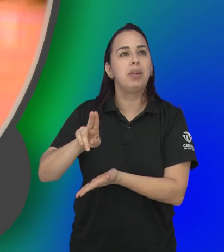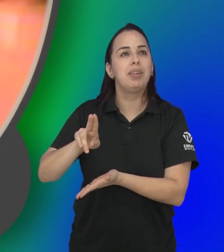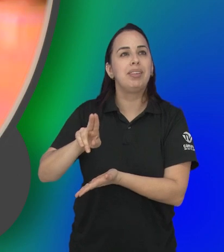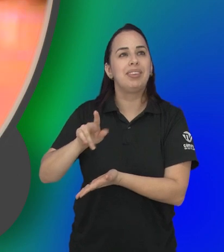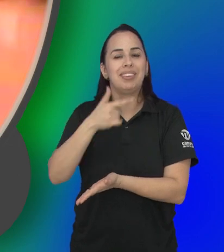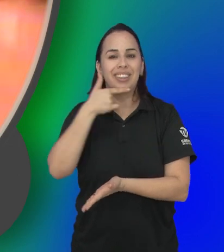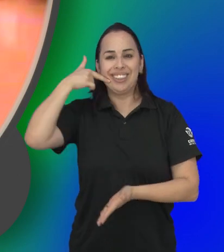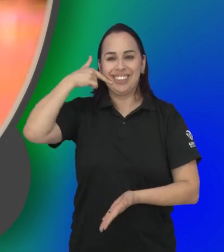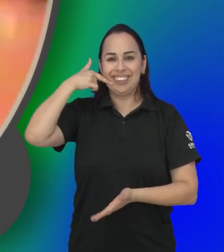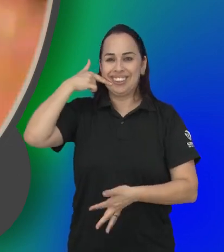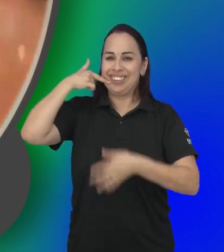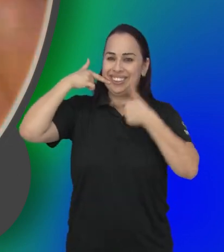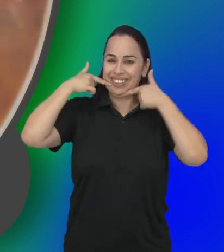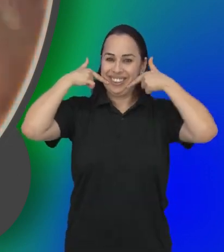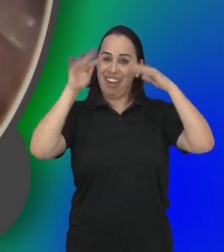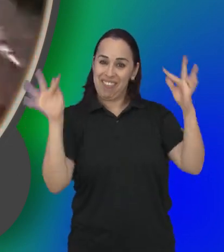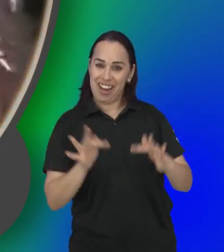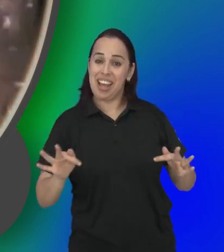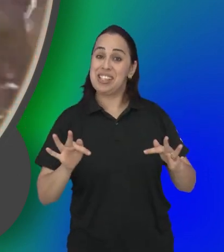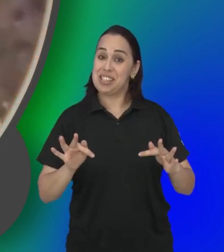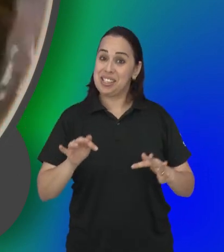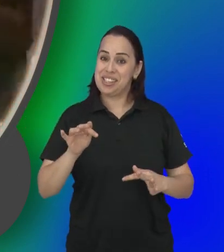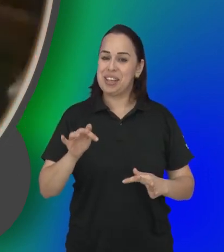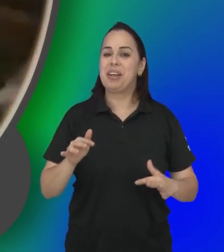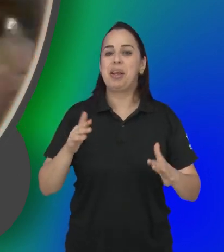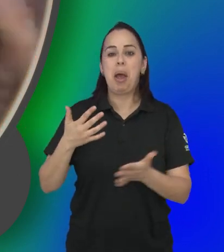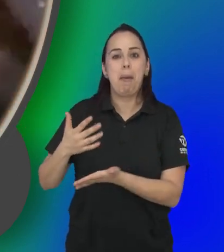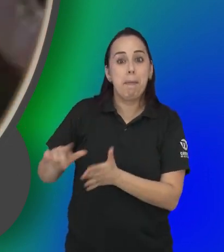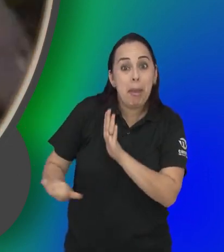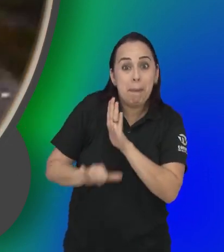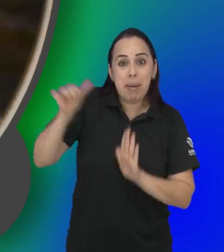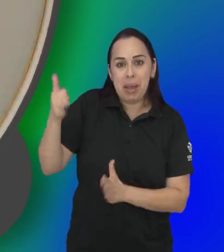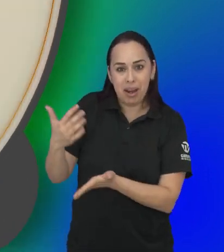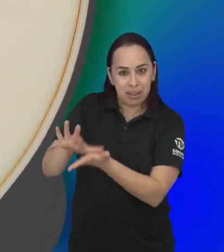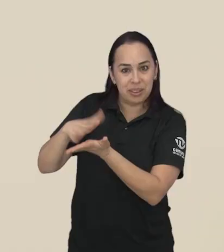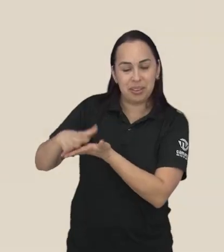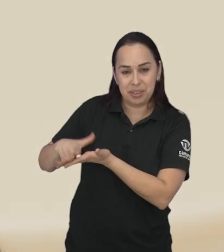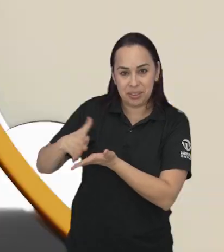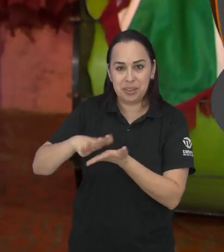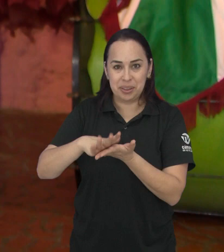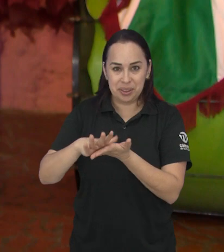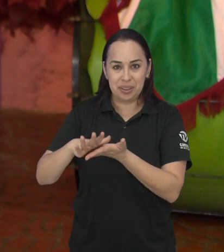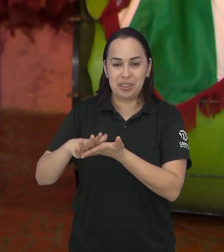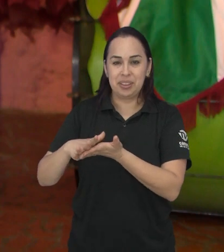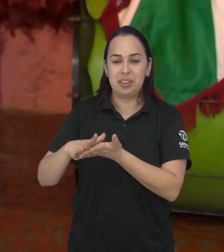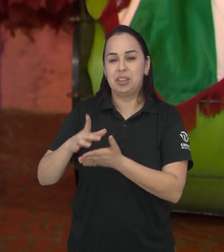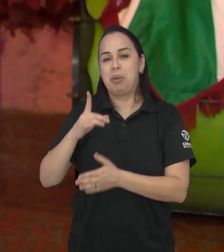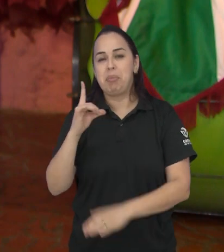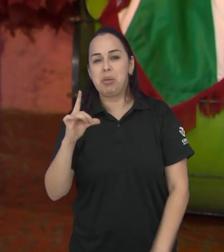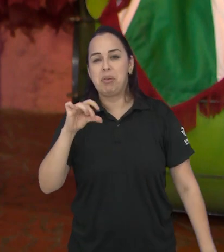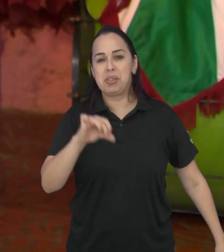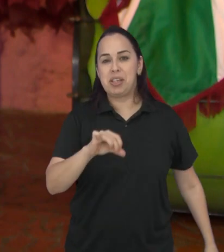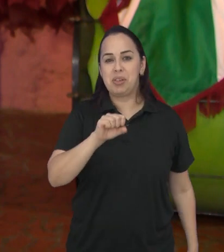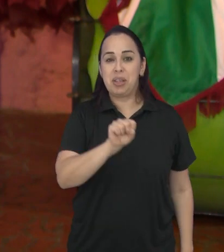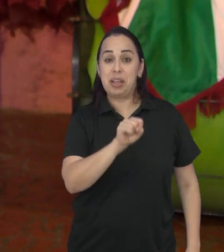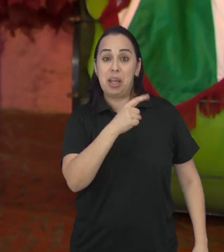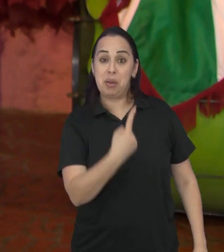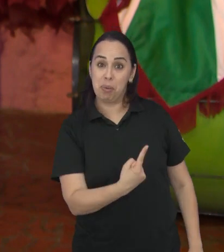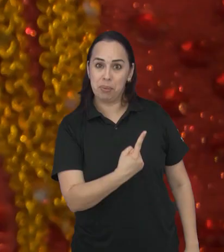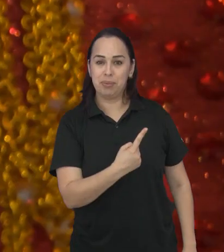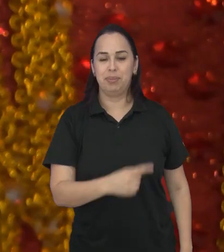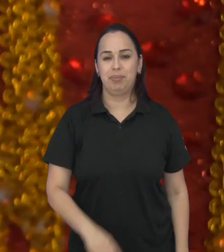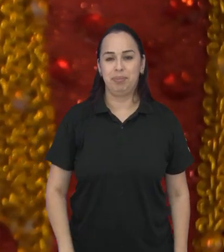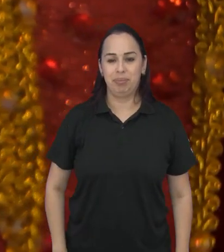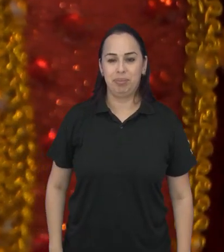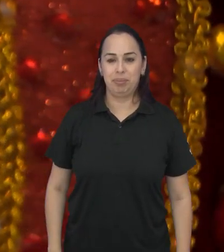era Sou Alegre, Sou Feliz. Era um primeiro, meu primeiro samba, era um samba da Unidos da Vila de